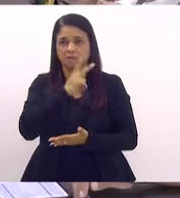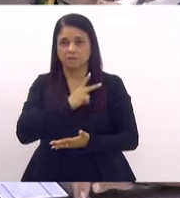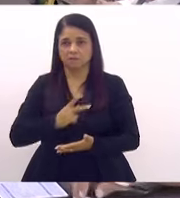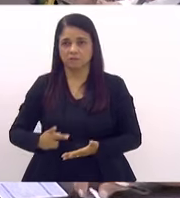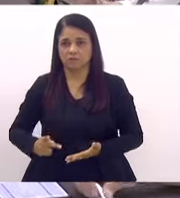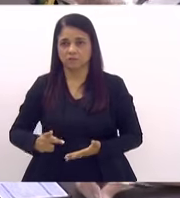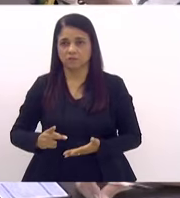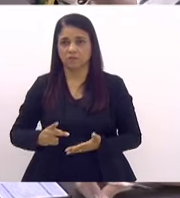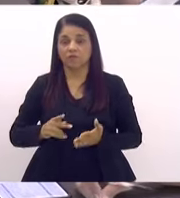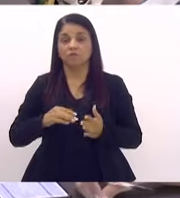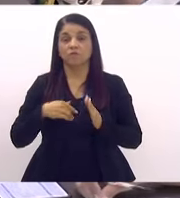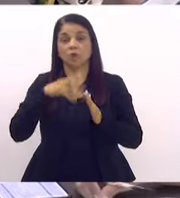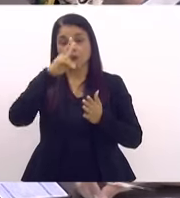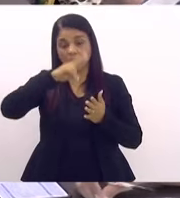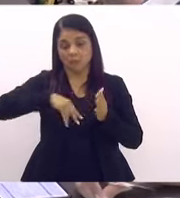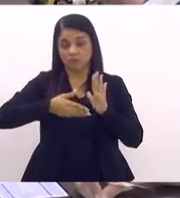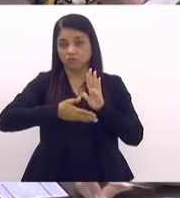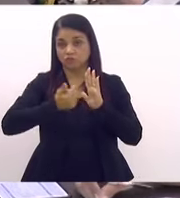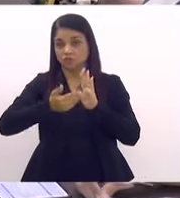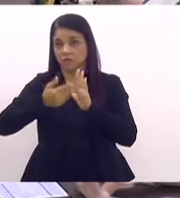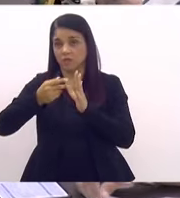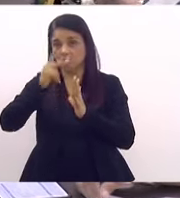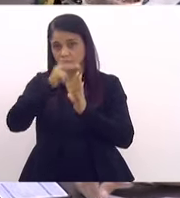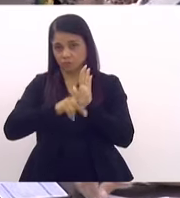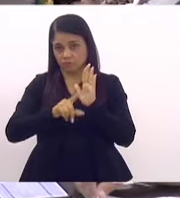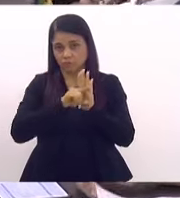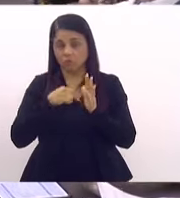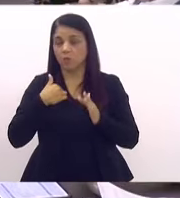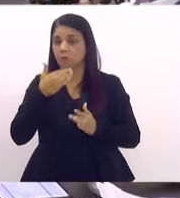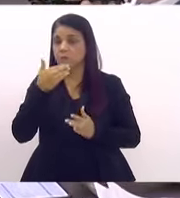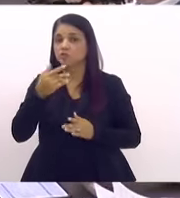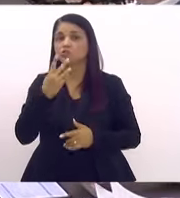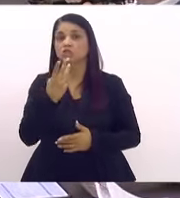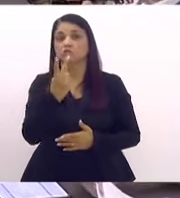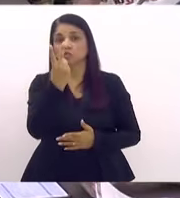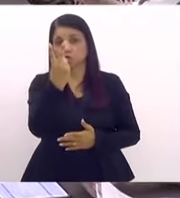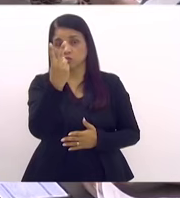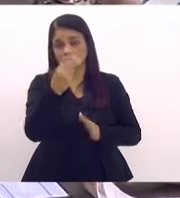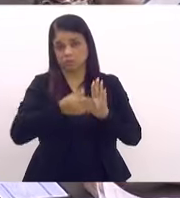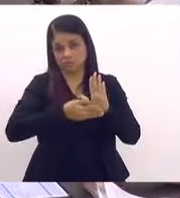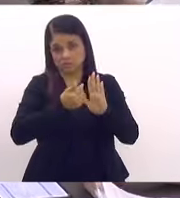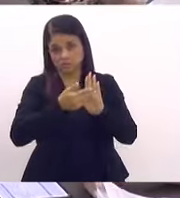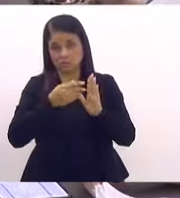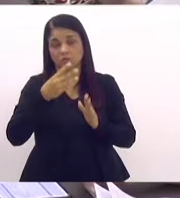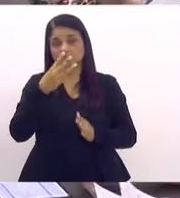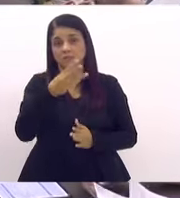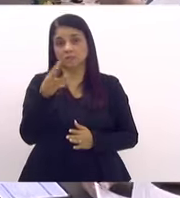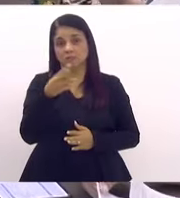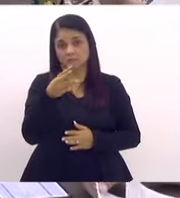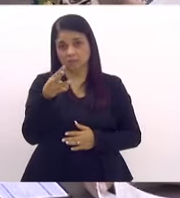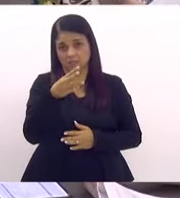vou ler os retirados de pauta. Eu quero retirar dois, pedir para a Vossa Excelência. Pois o, não, o 33 e o 37.